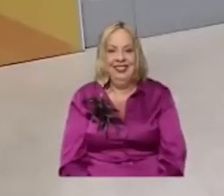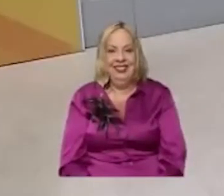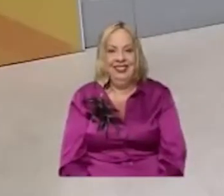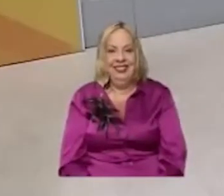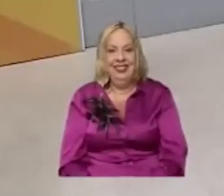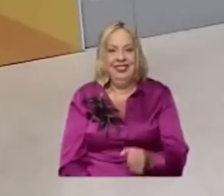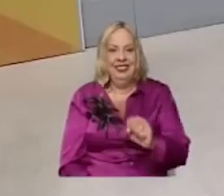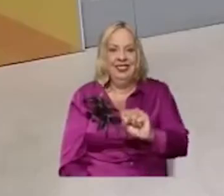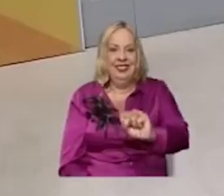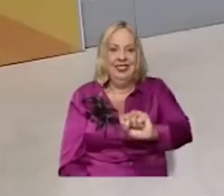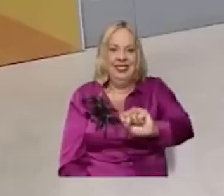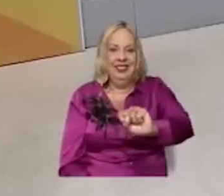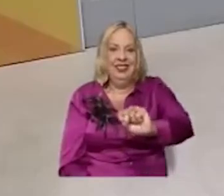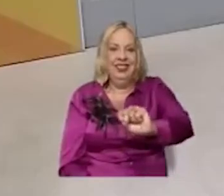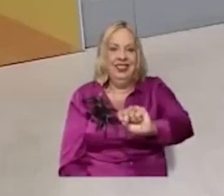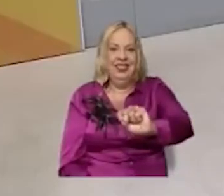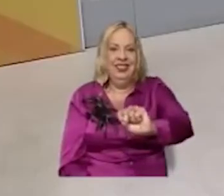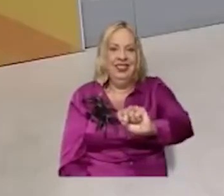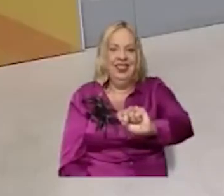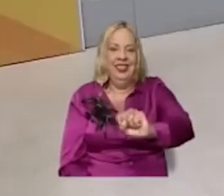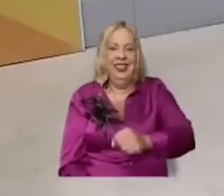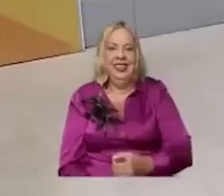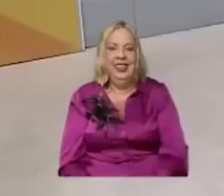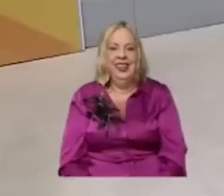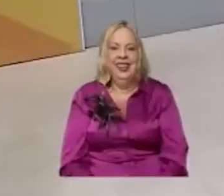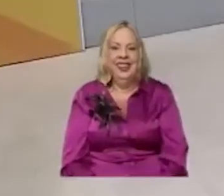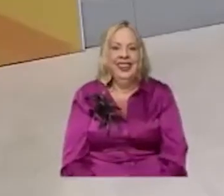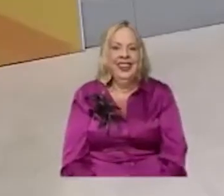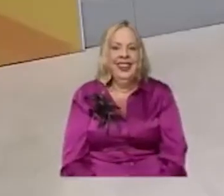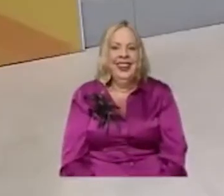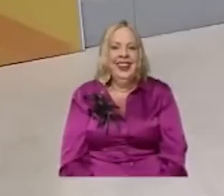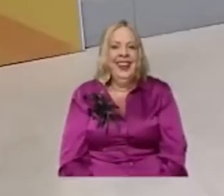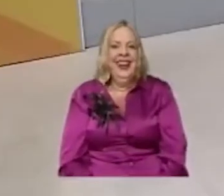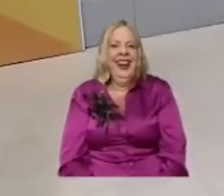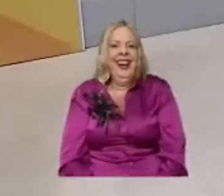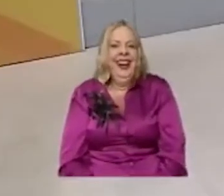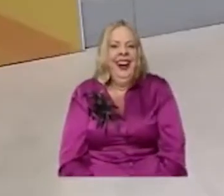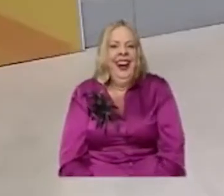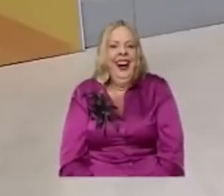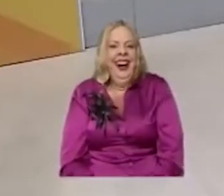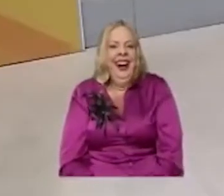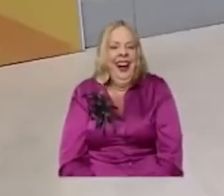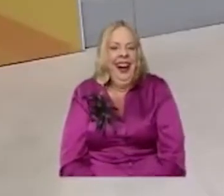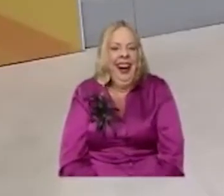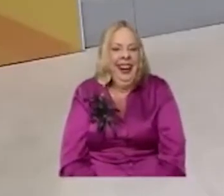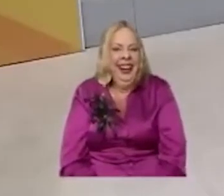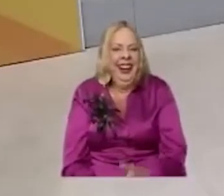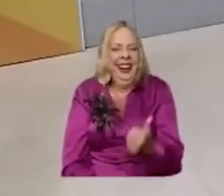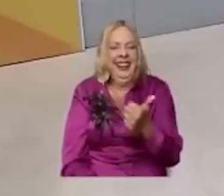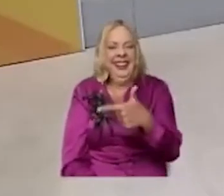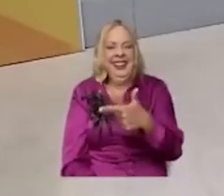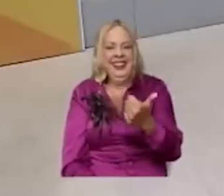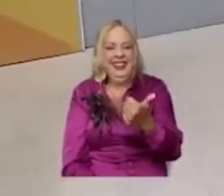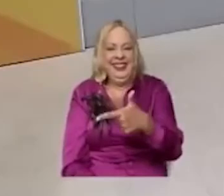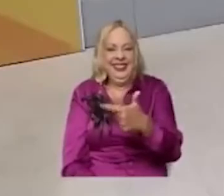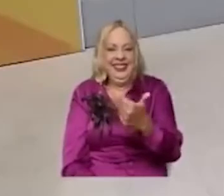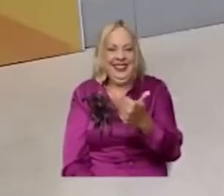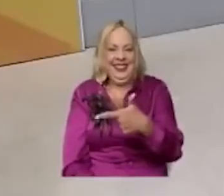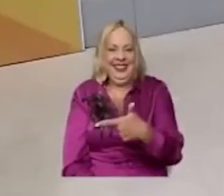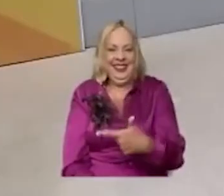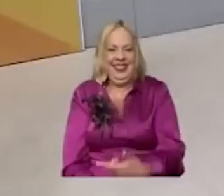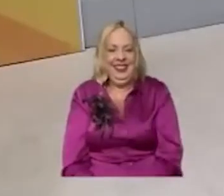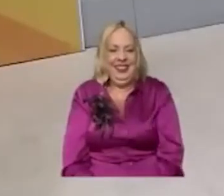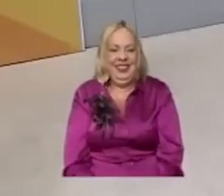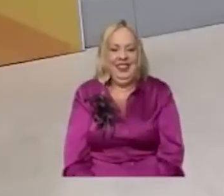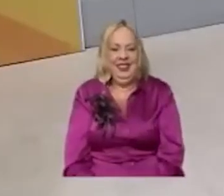Bola de número 8. Vamos que vamos. Número 8 e número 12.